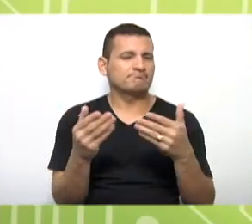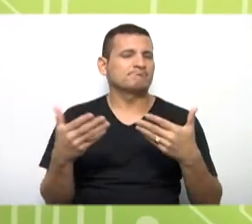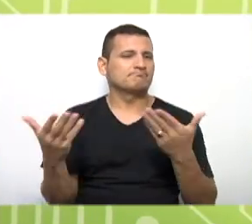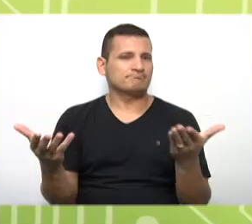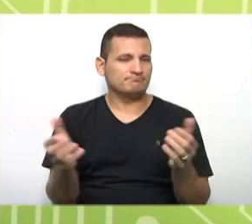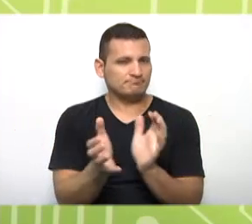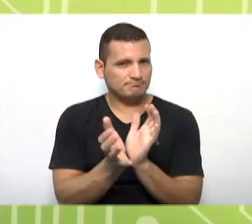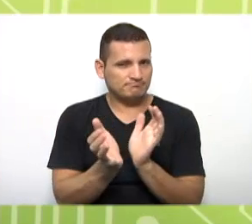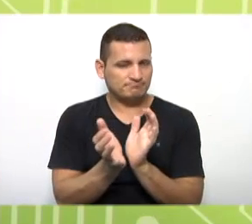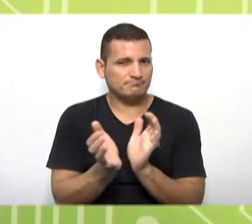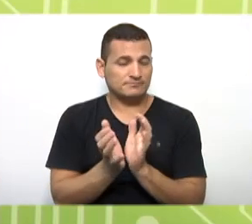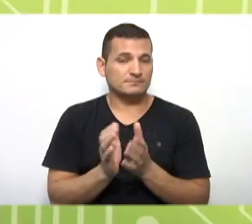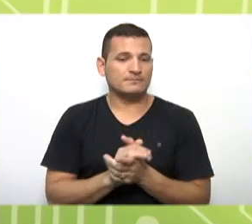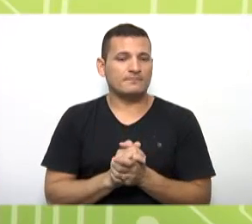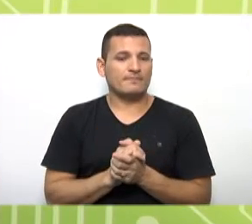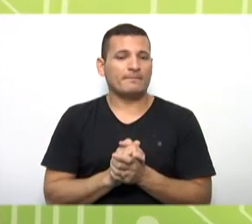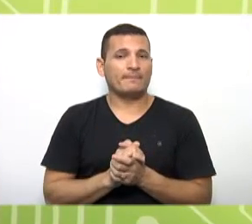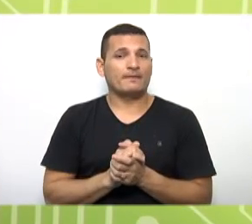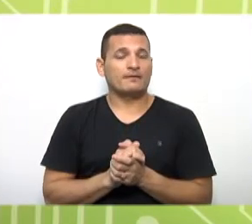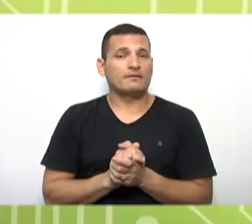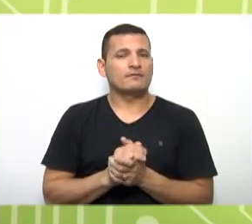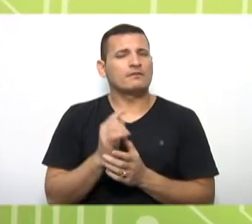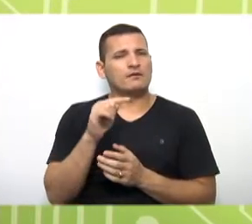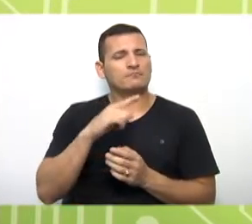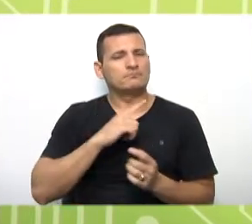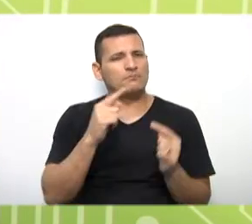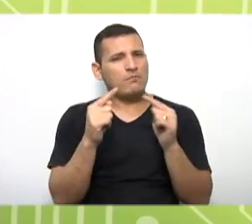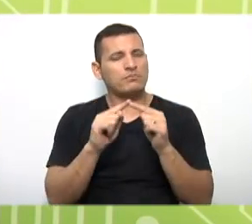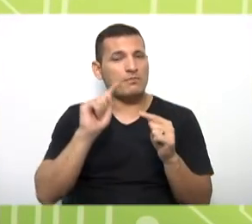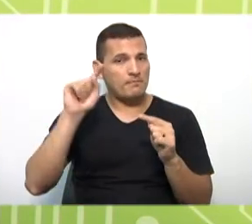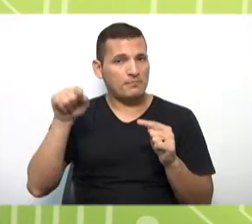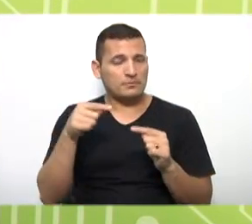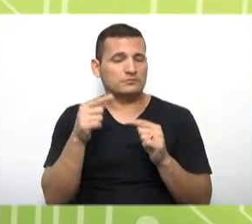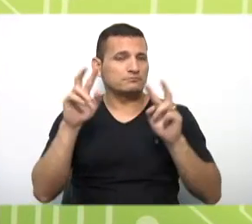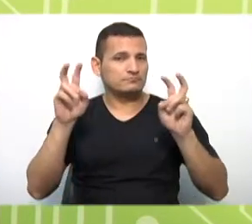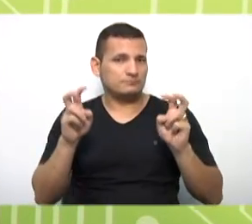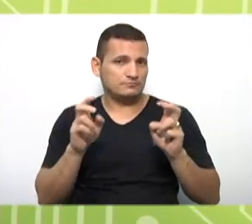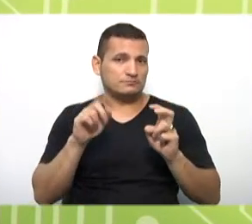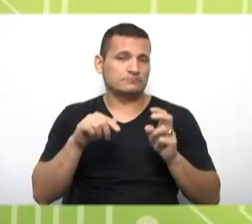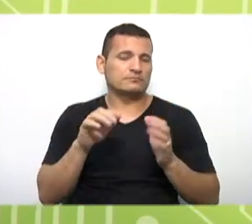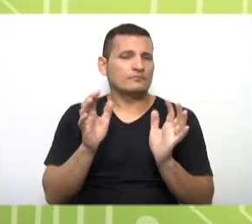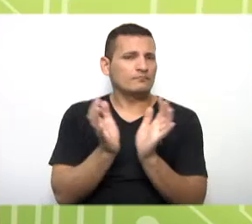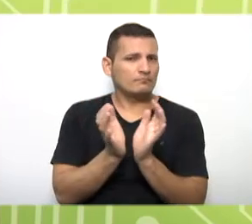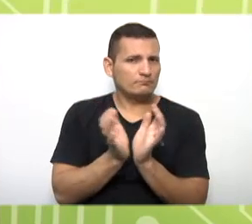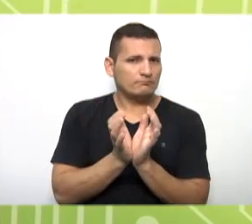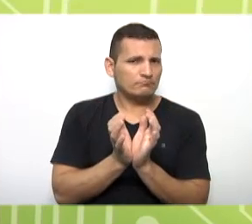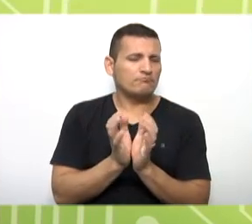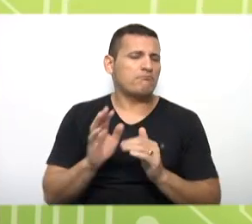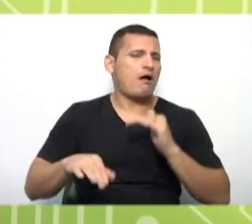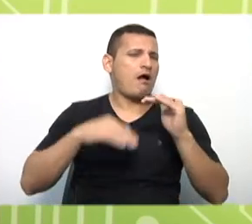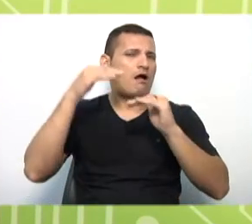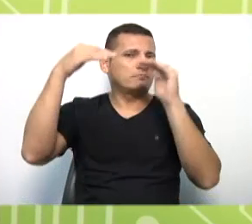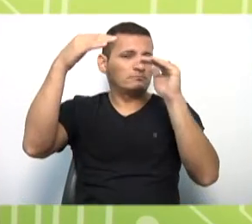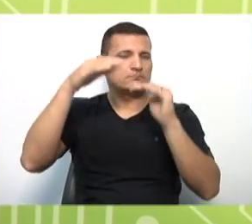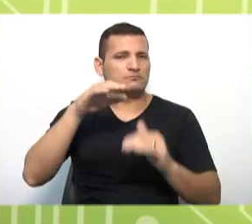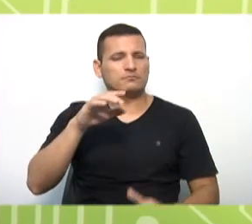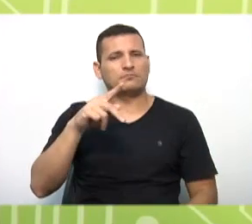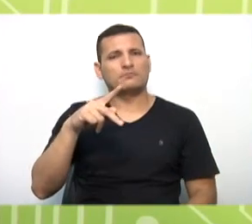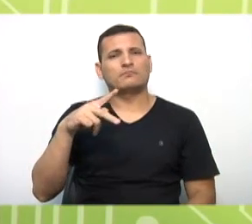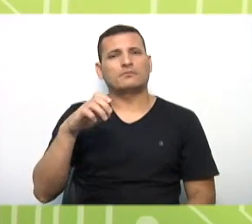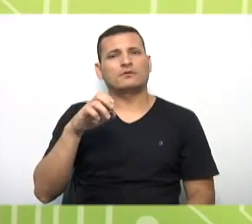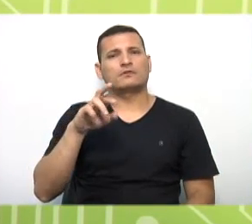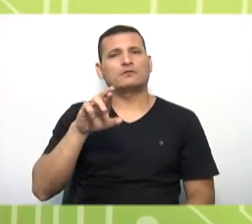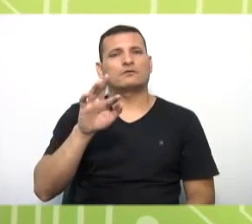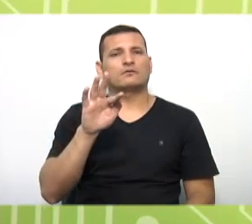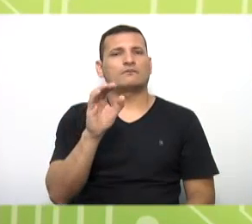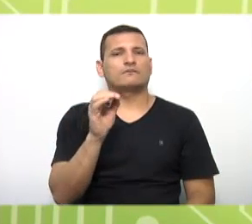dá o link para o nosso próximo assunto, que são equipes de alta performance. E aí, para a gente entender melhor as equipes de alta